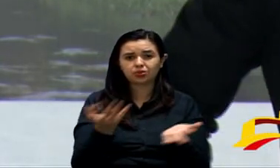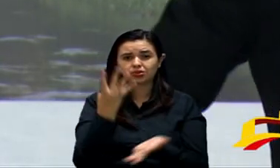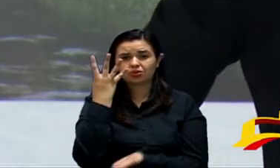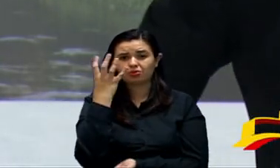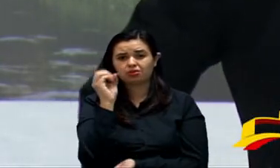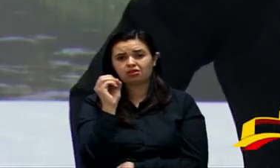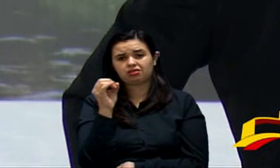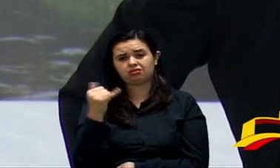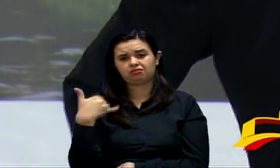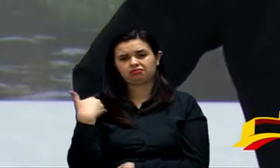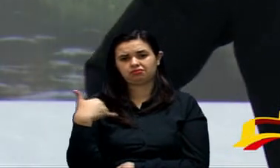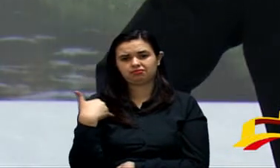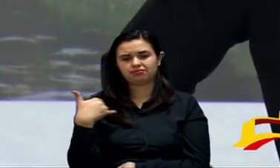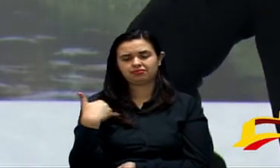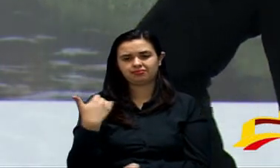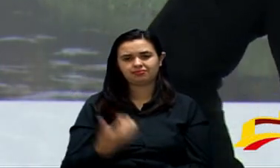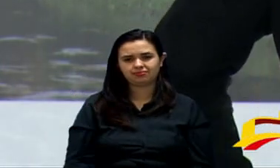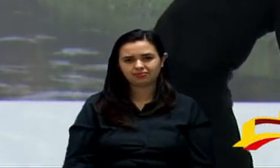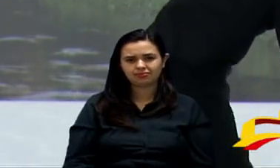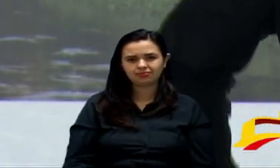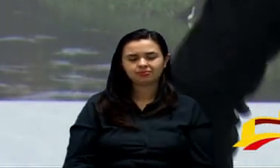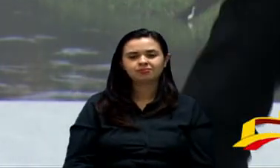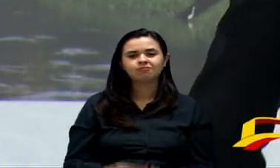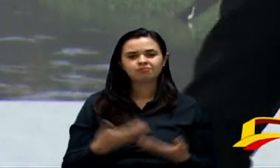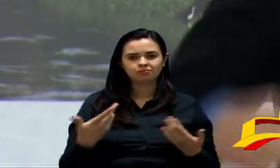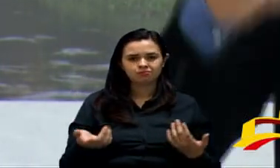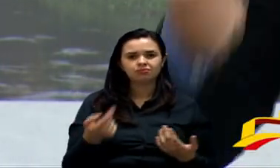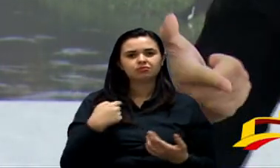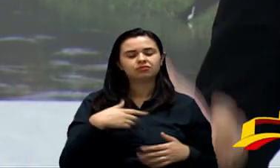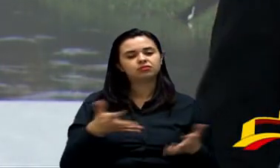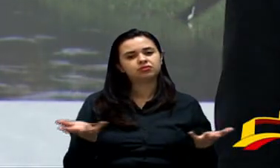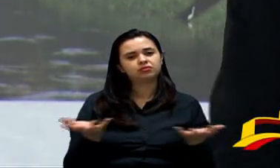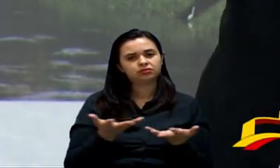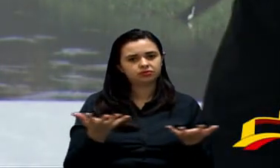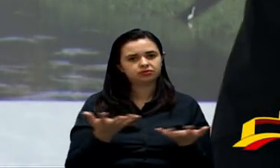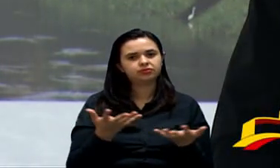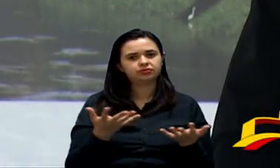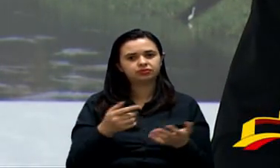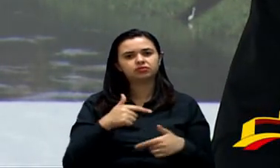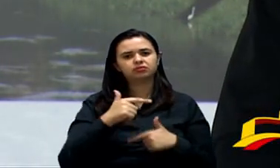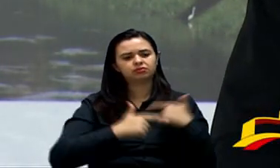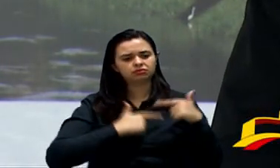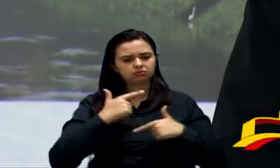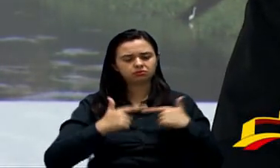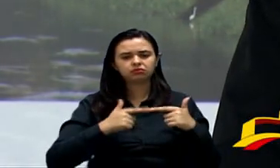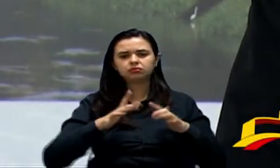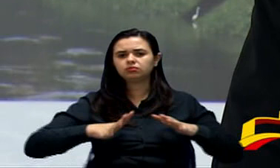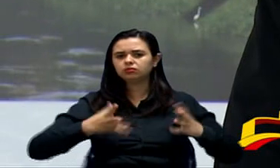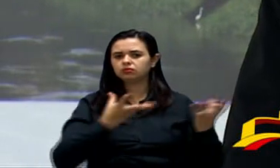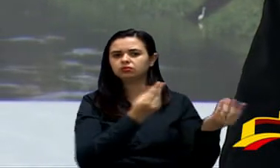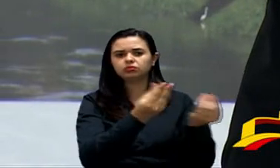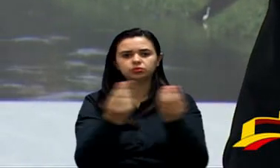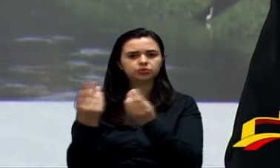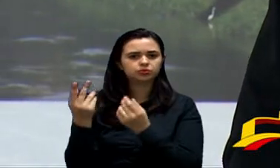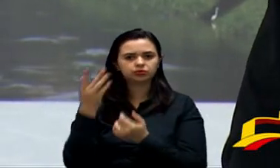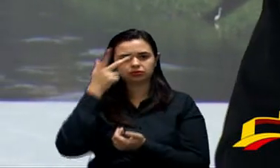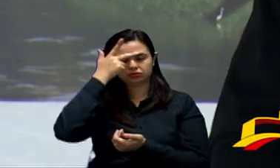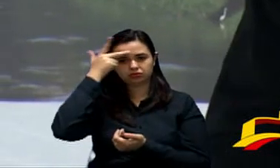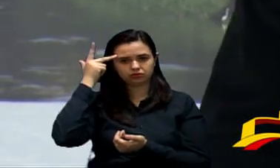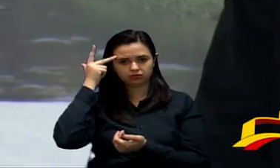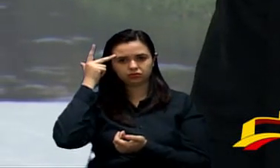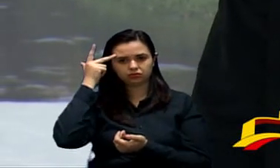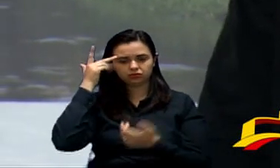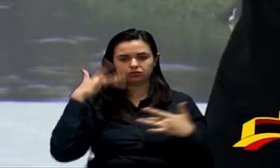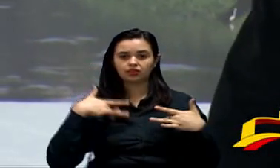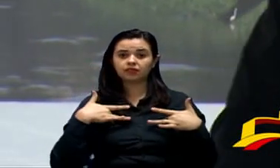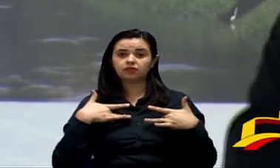é, inclusive, valorizando o trabalho que muitas pessoas fazem já voluntariamente. Nós temos o Gerson, por exemplo. O Gerson,